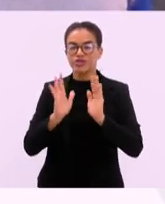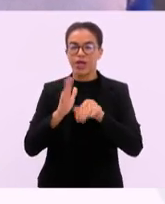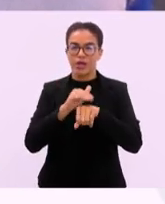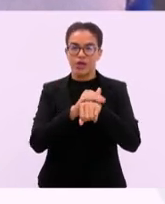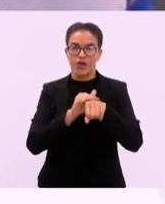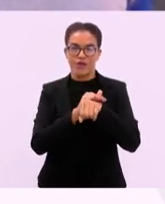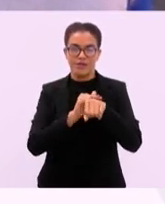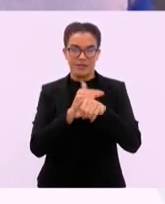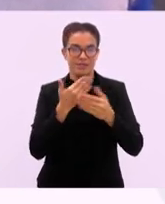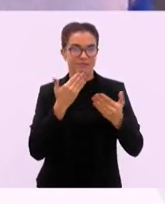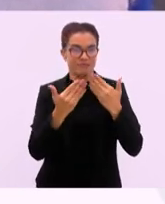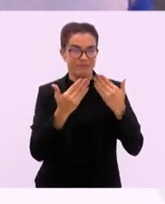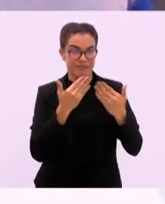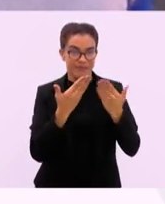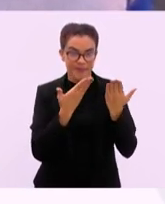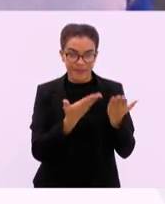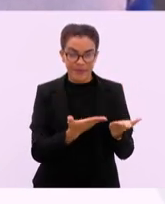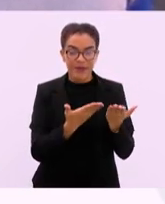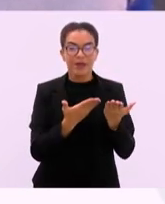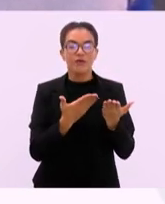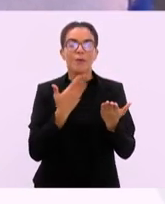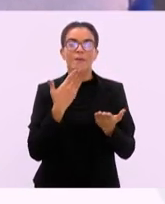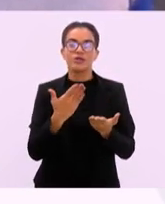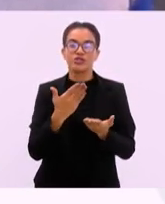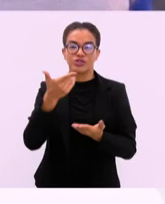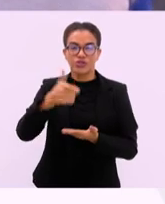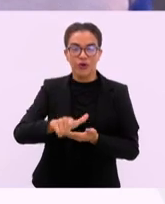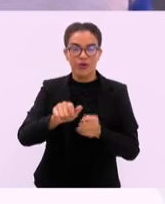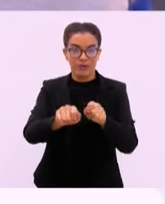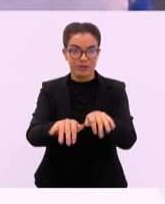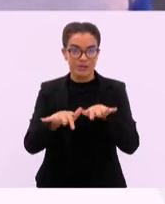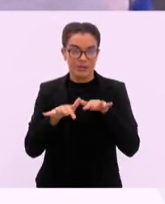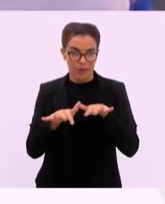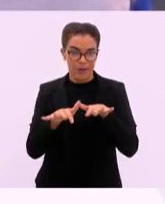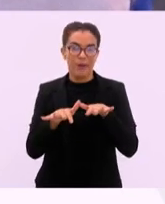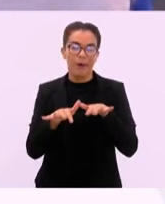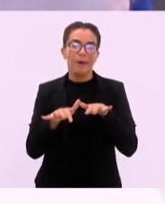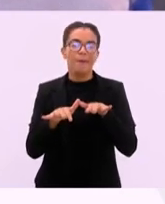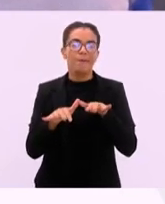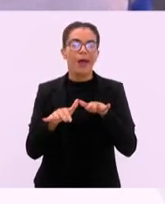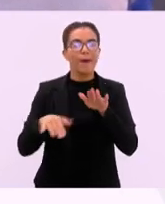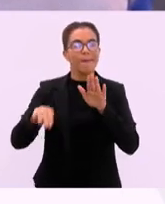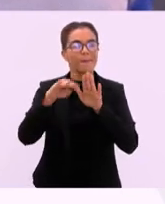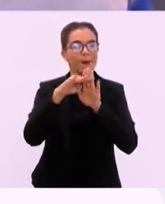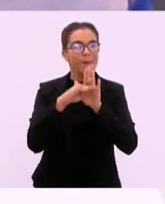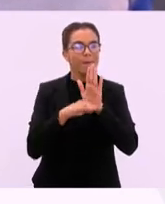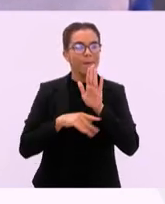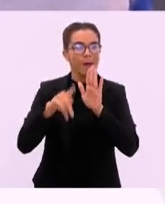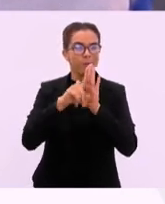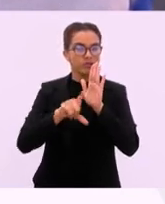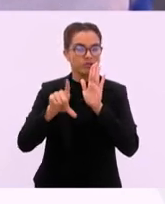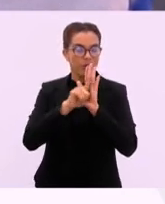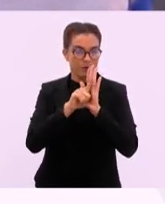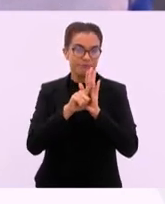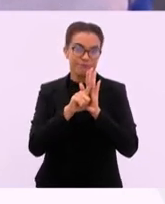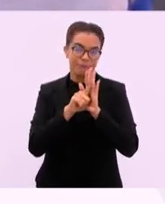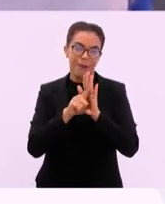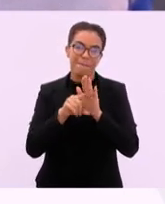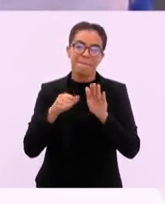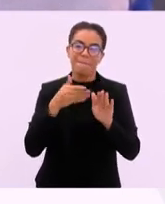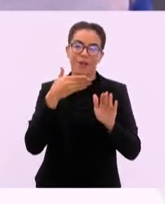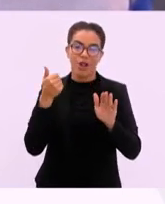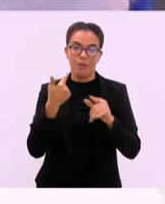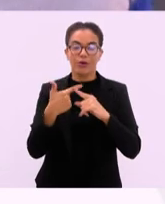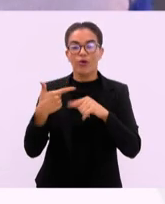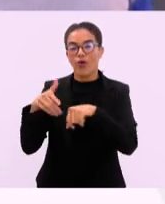Célia e vou pedir aqui mais uma sessão, até para trazer outros projetos, para a gente tomar uma decisão mais apropriada, porque conversei